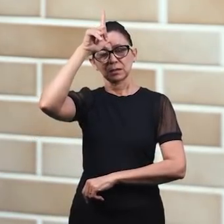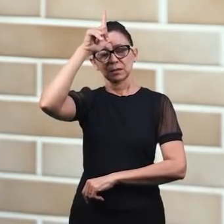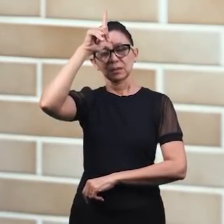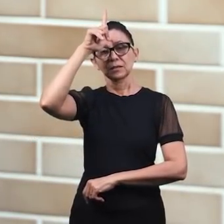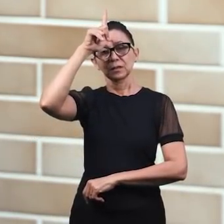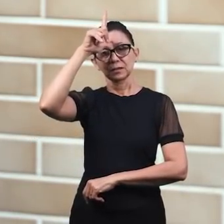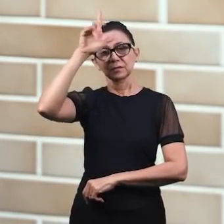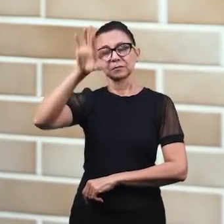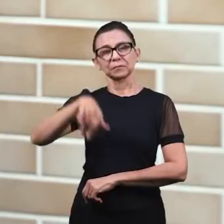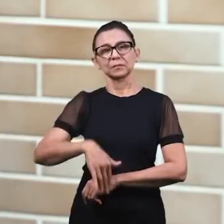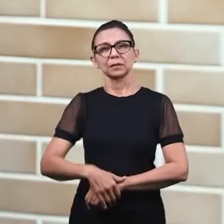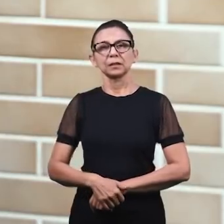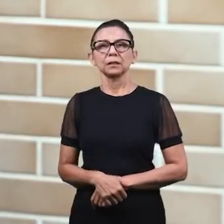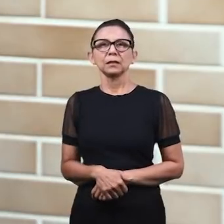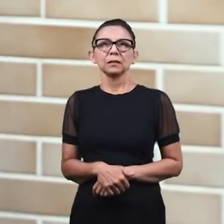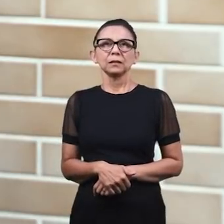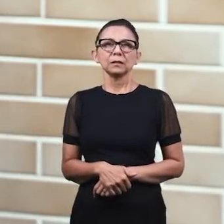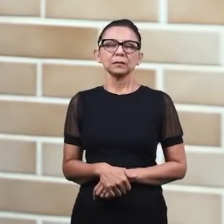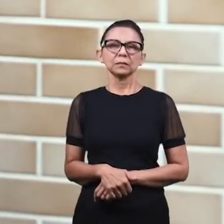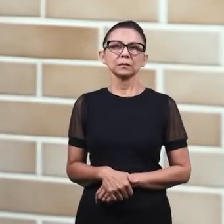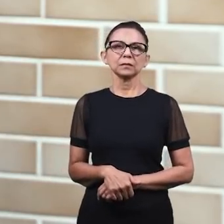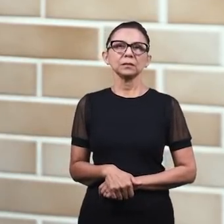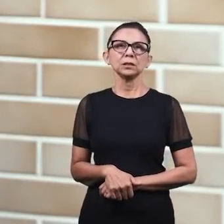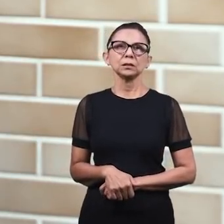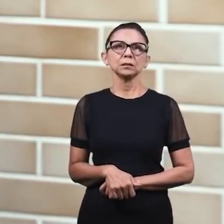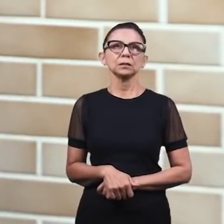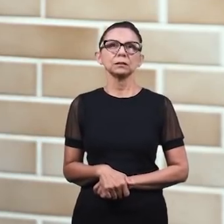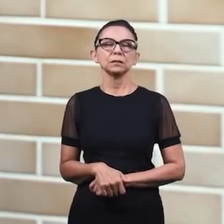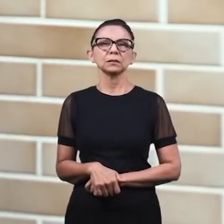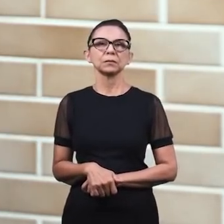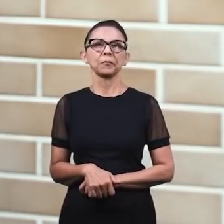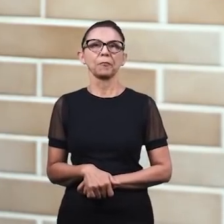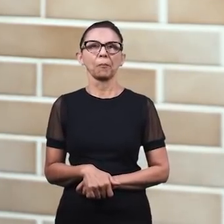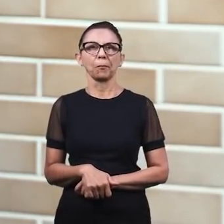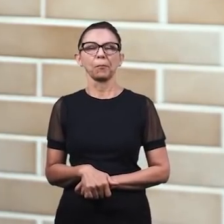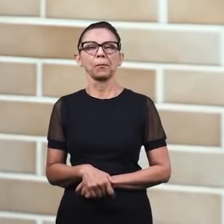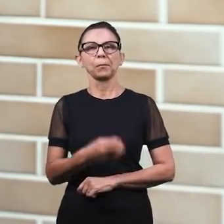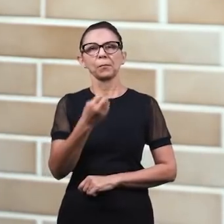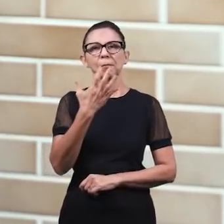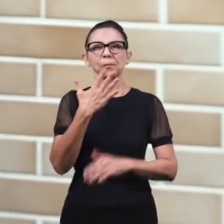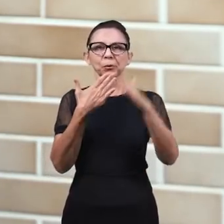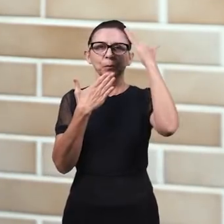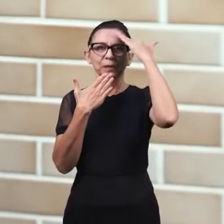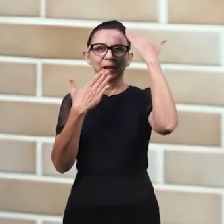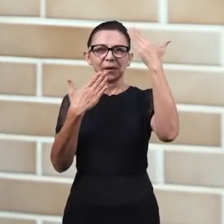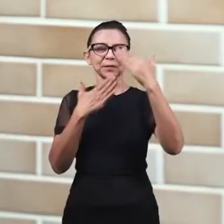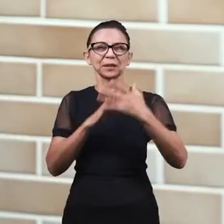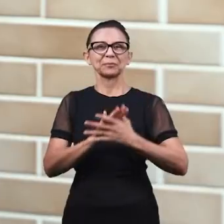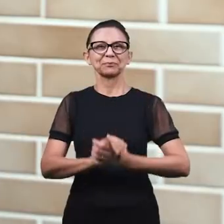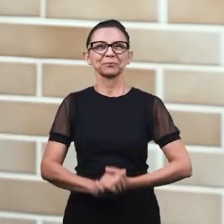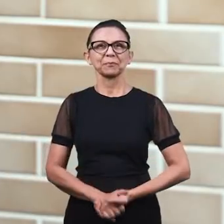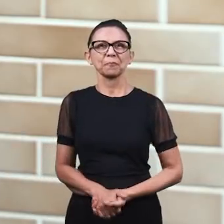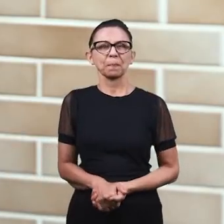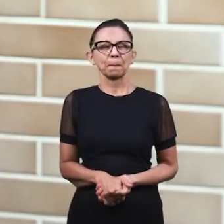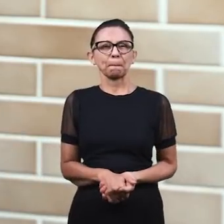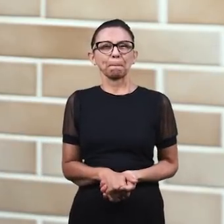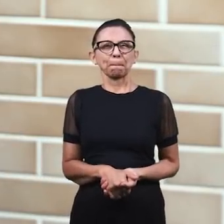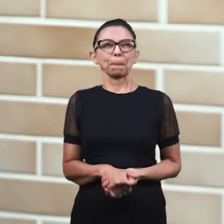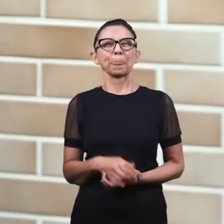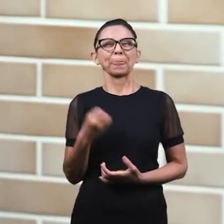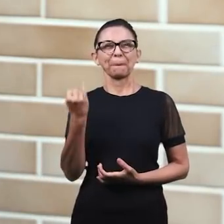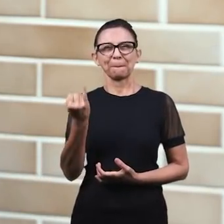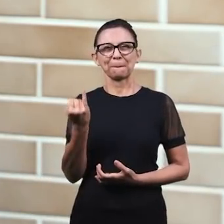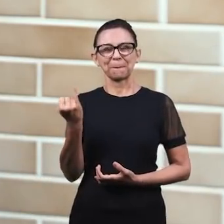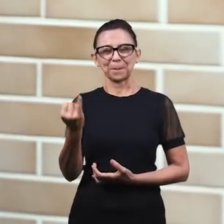Alemanha, em Munique, que a nossa irmã, a irmã Bianca Witzel, nos trouxe. Muito obrigado, irmã, por